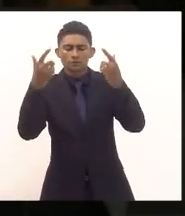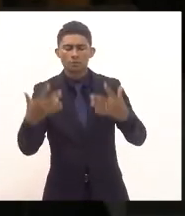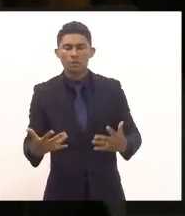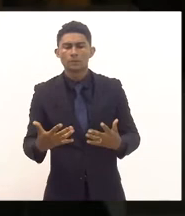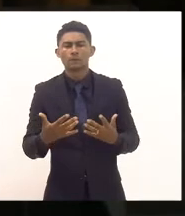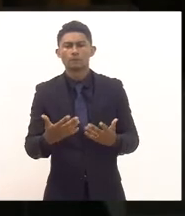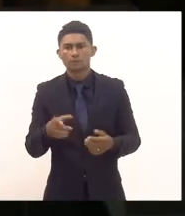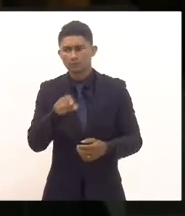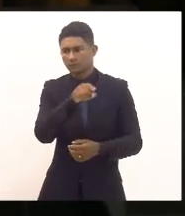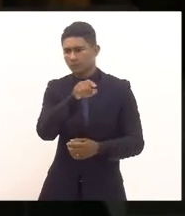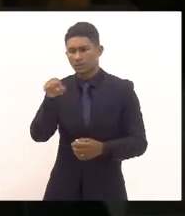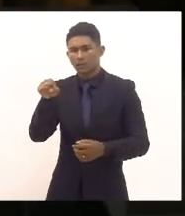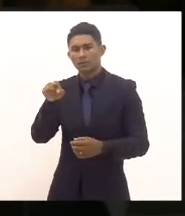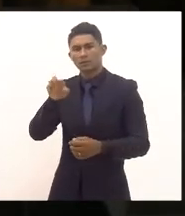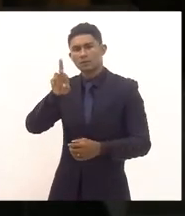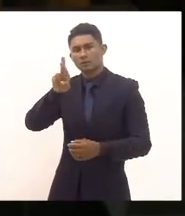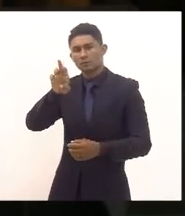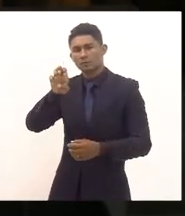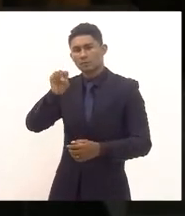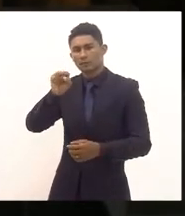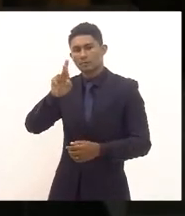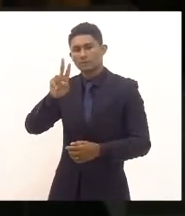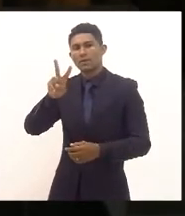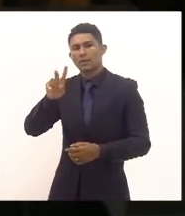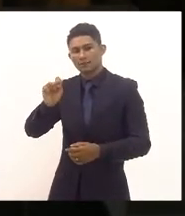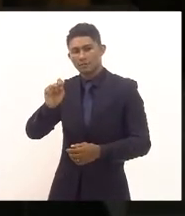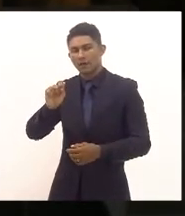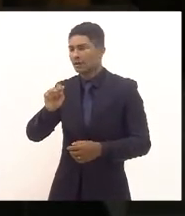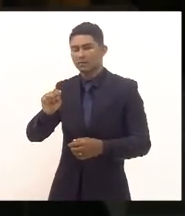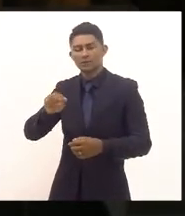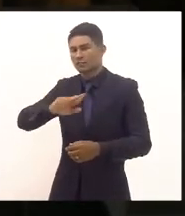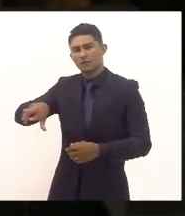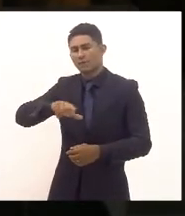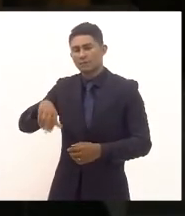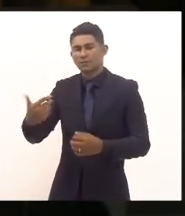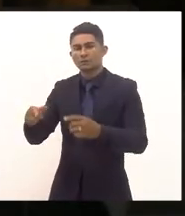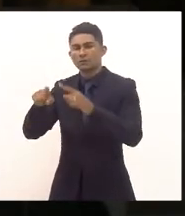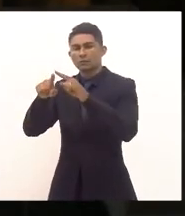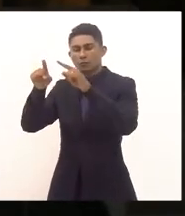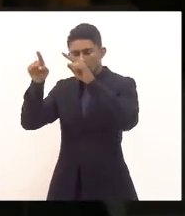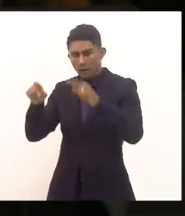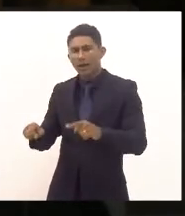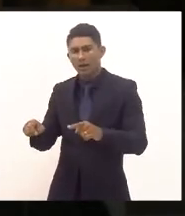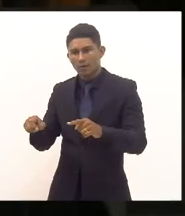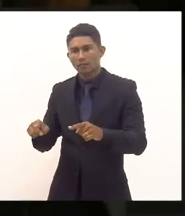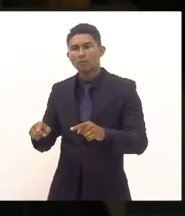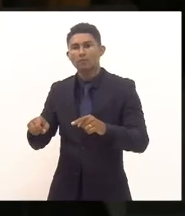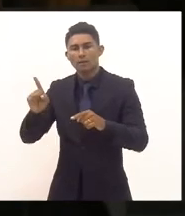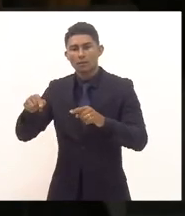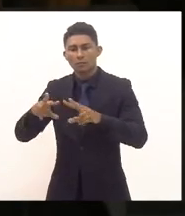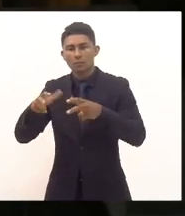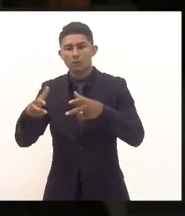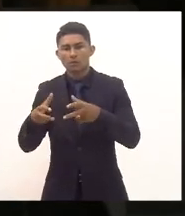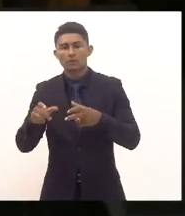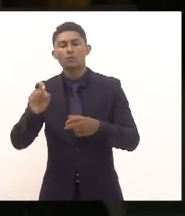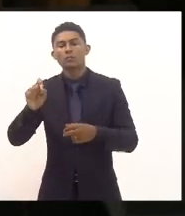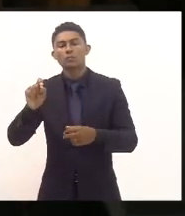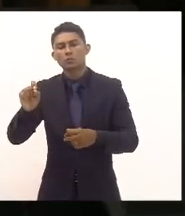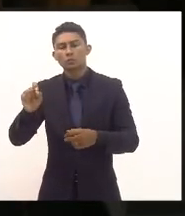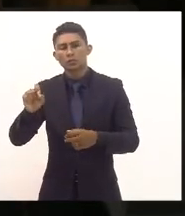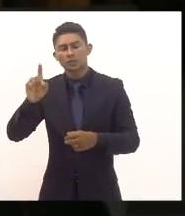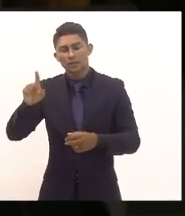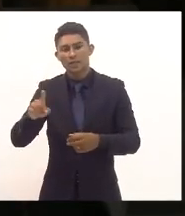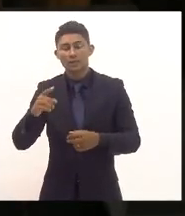reserva prevista neste artigo os cargos de comissão de assessoramento direto a desembargadores